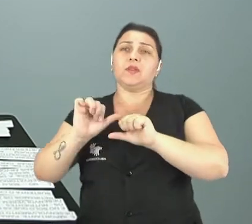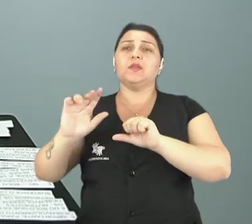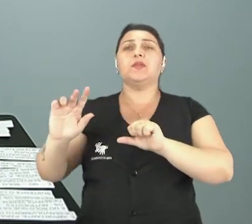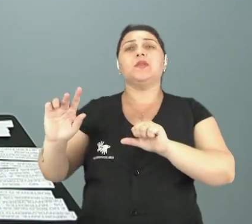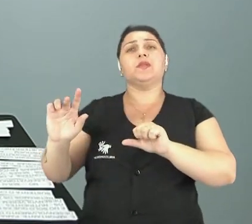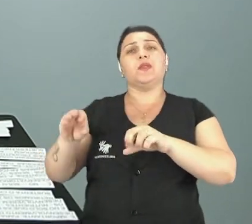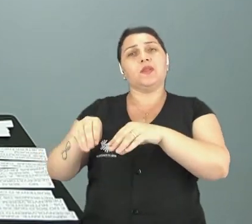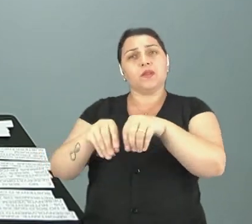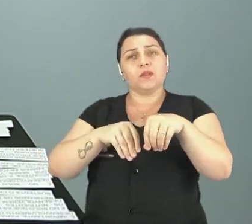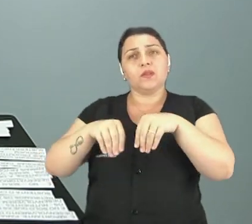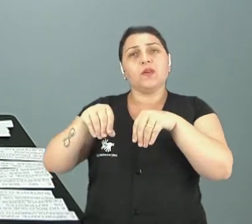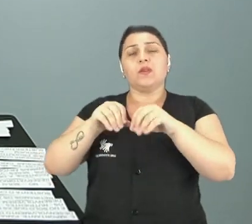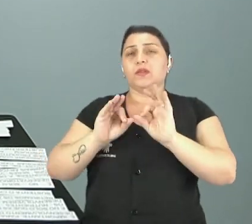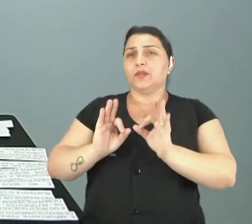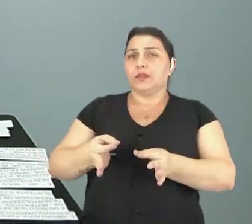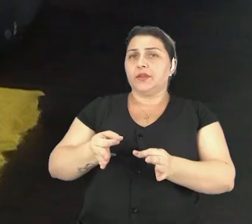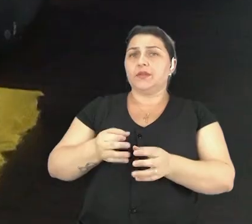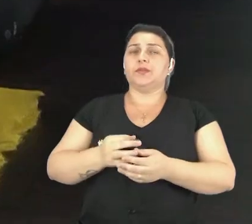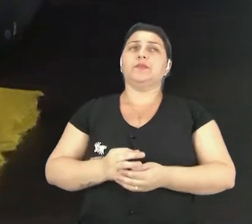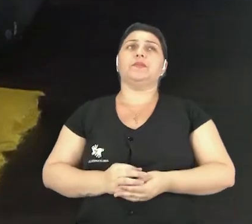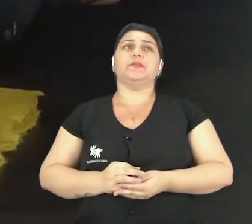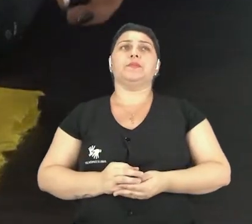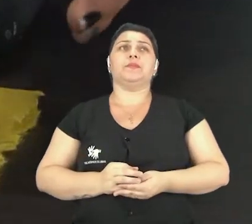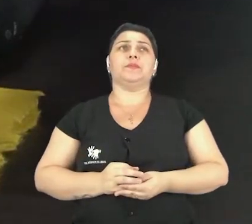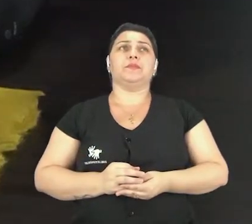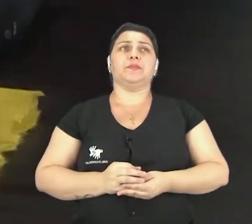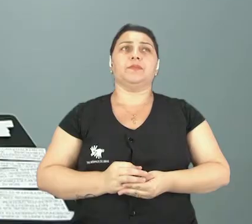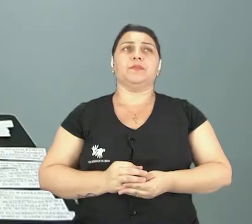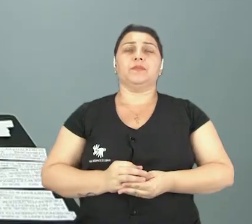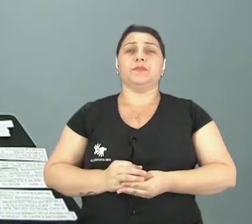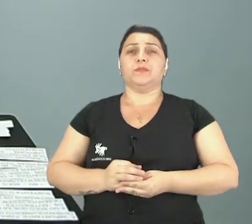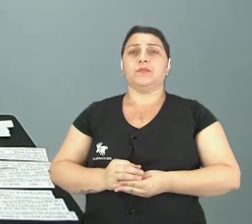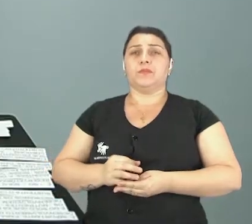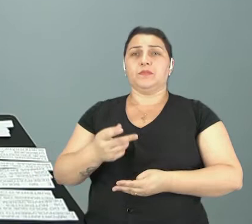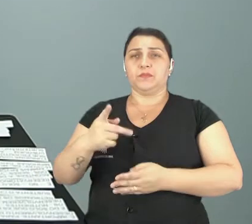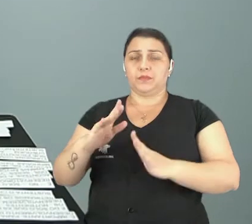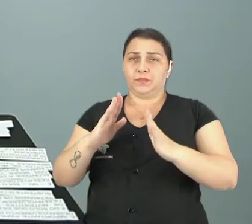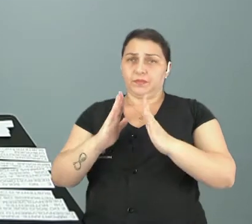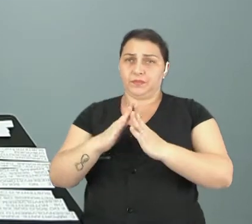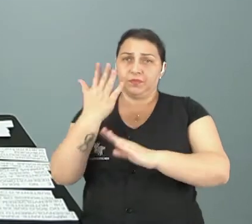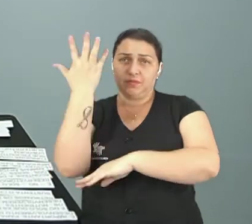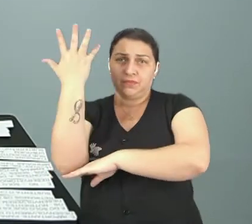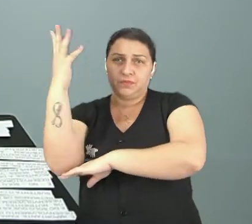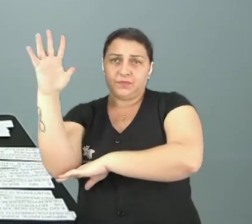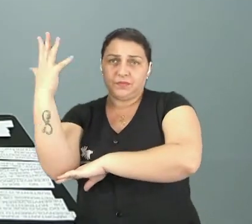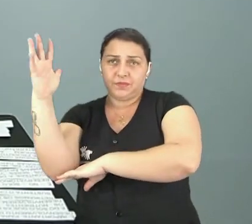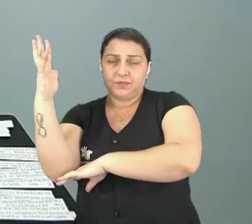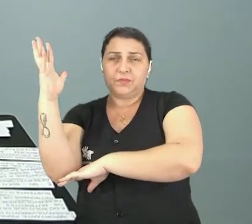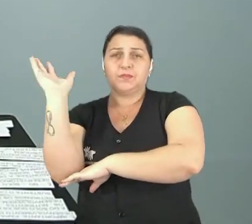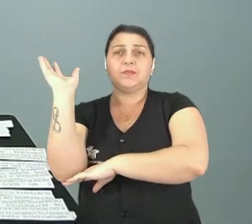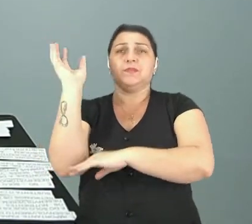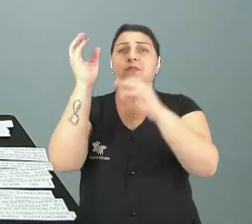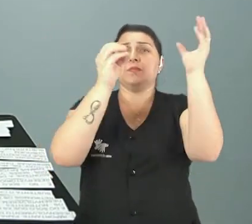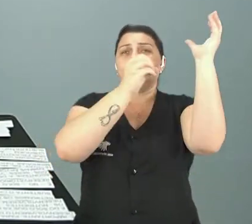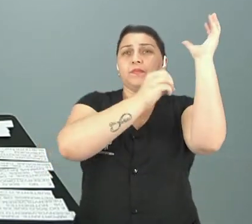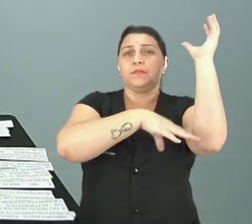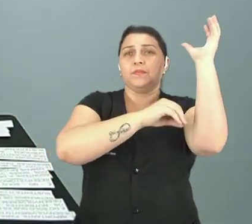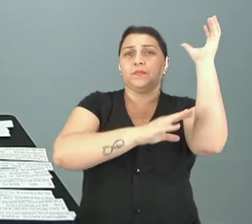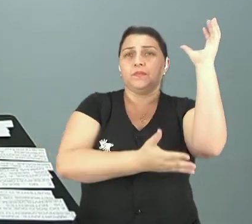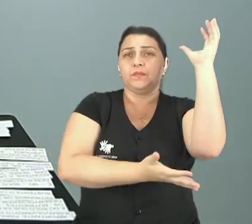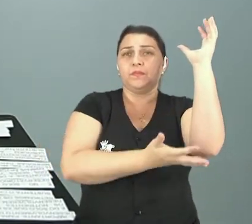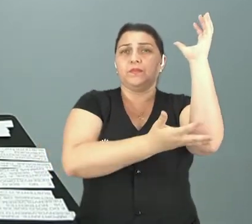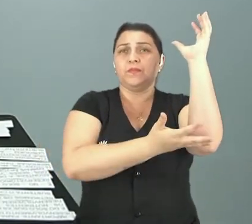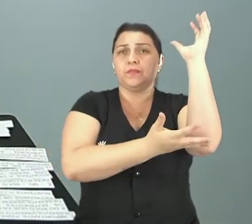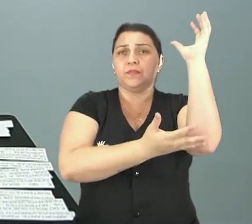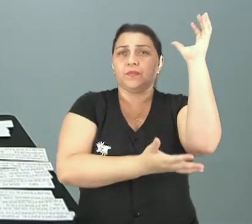tipo de solo, certo? Quando você tem lá na sua casa uma plantinha, você coloca, né,